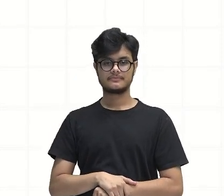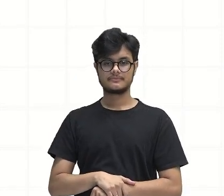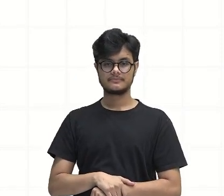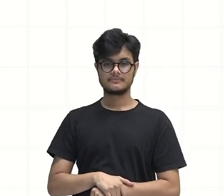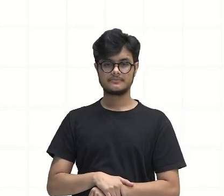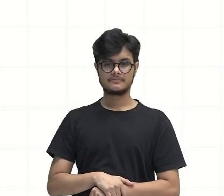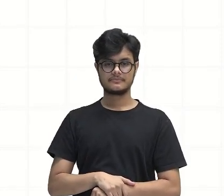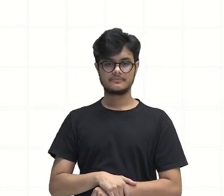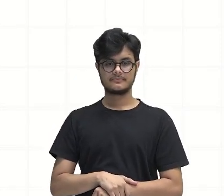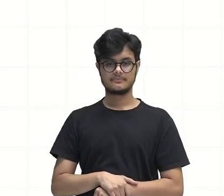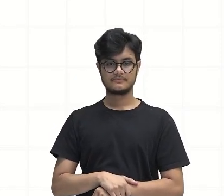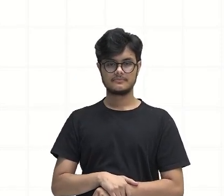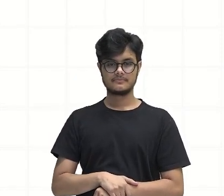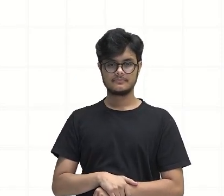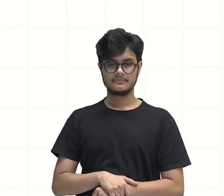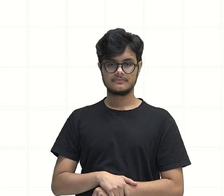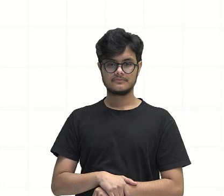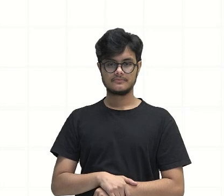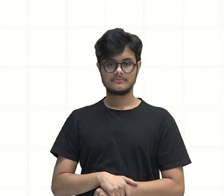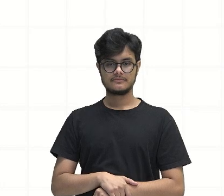Menos 4,